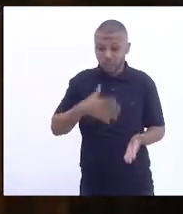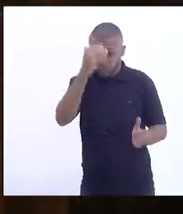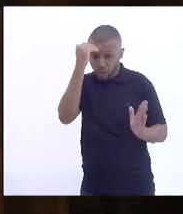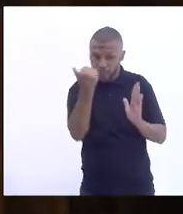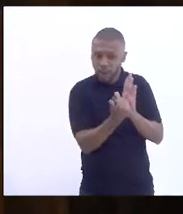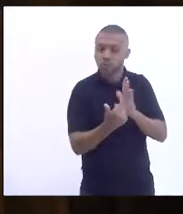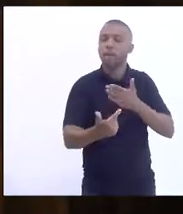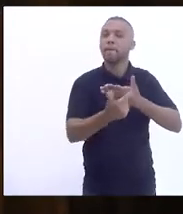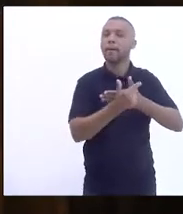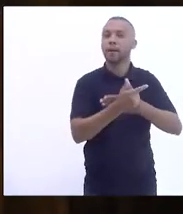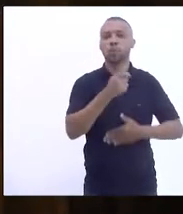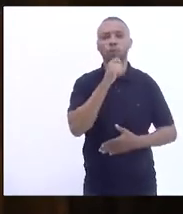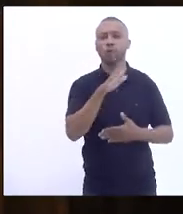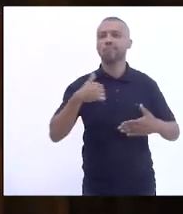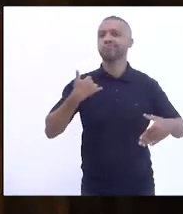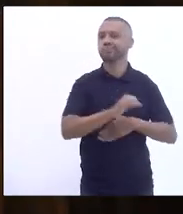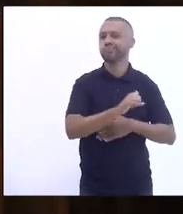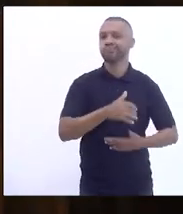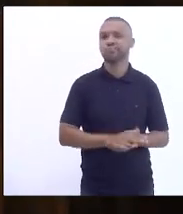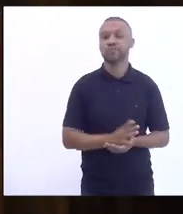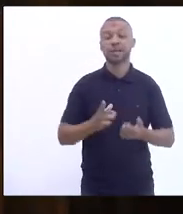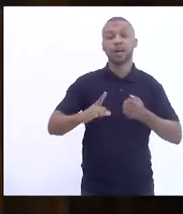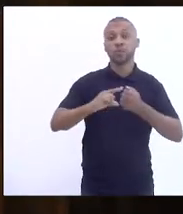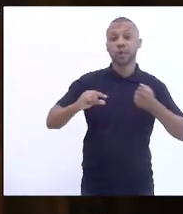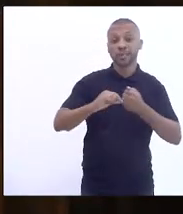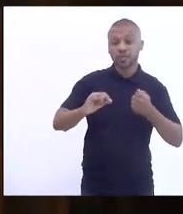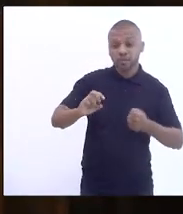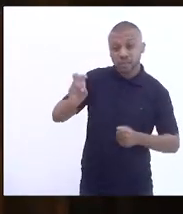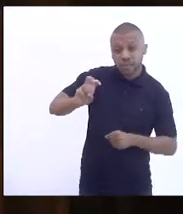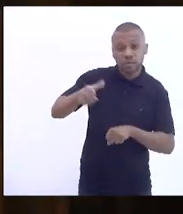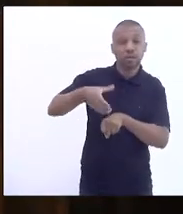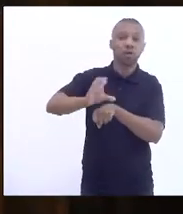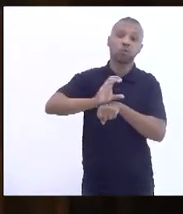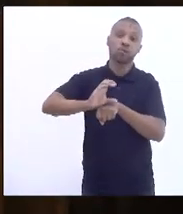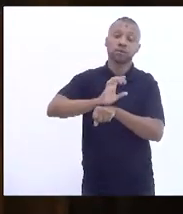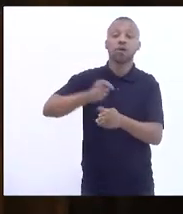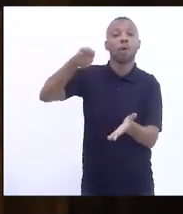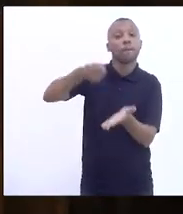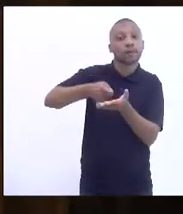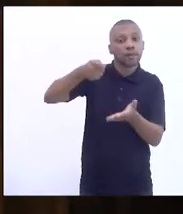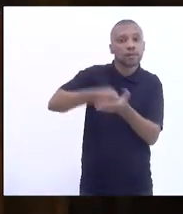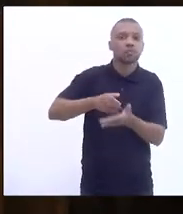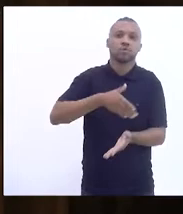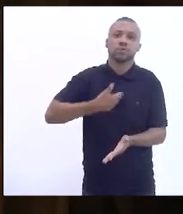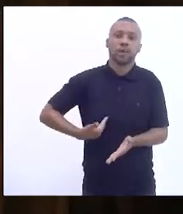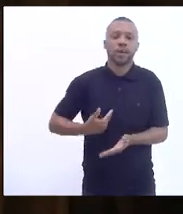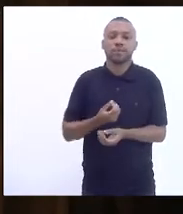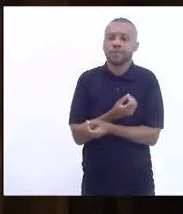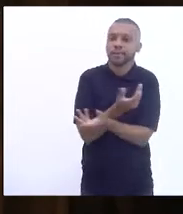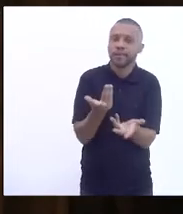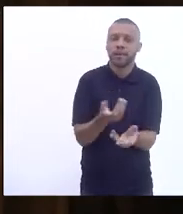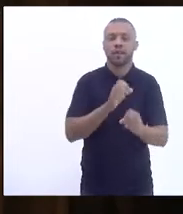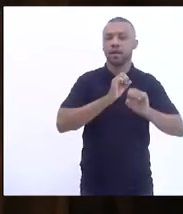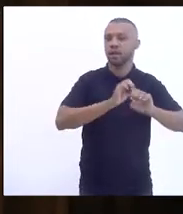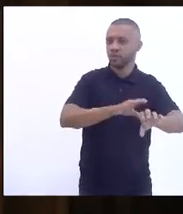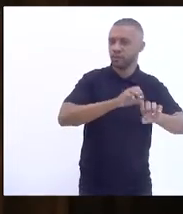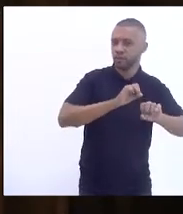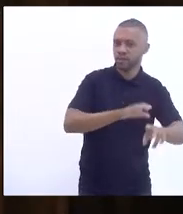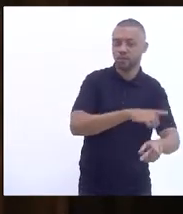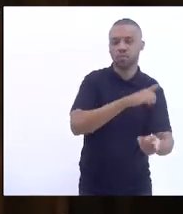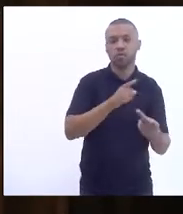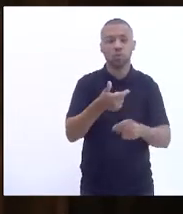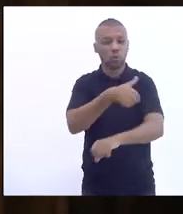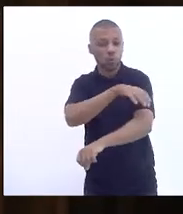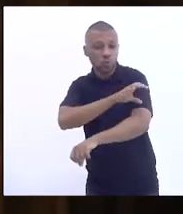qual tá no artigo 5º da constituinte que é dever do Estado do Cação cultura emprego